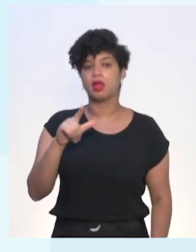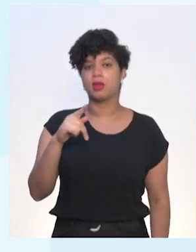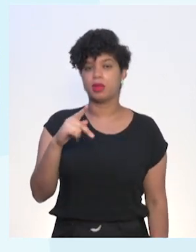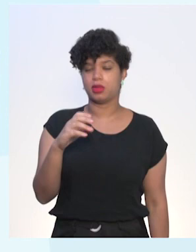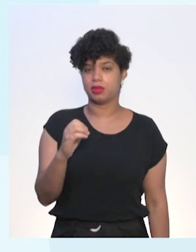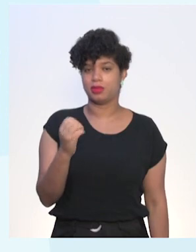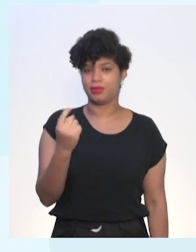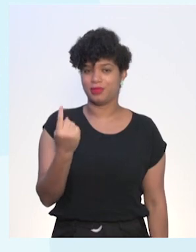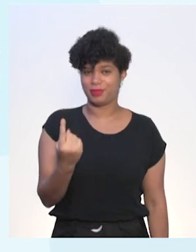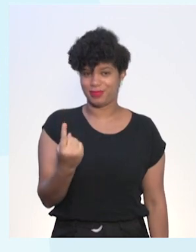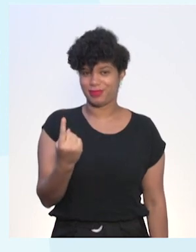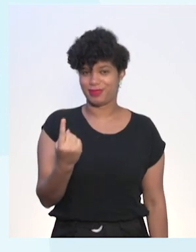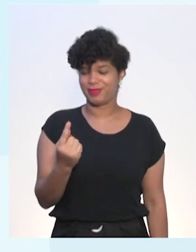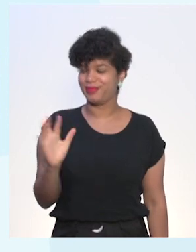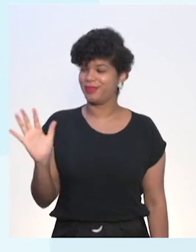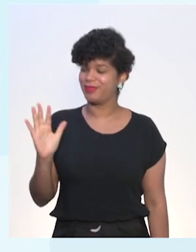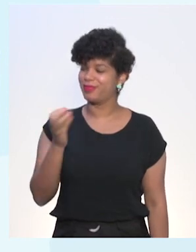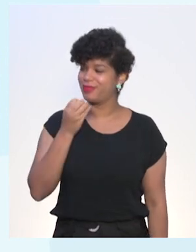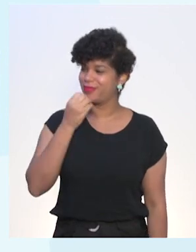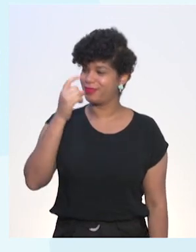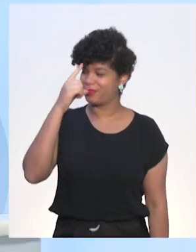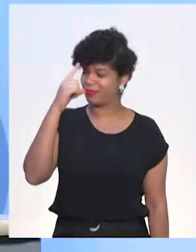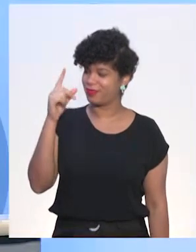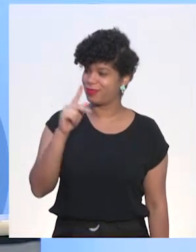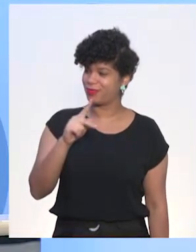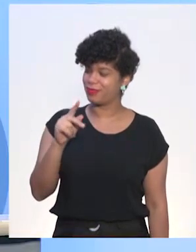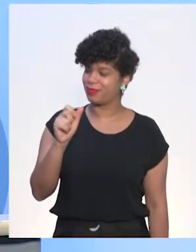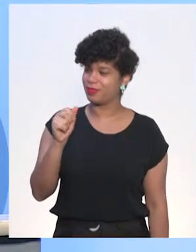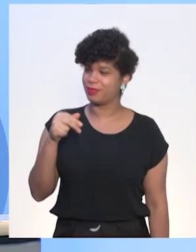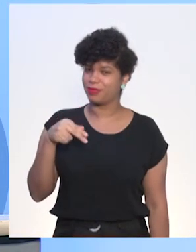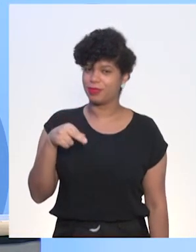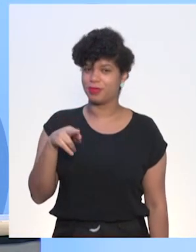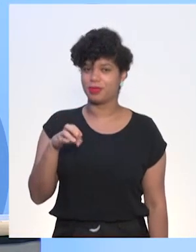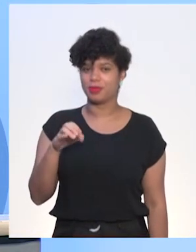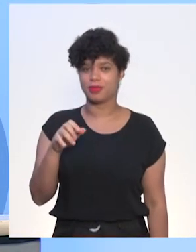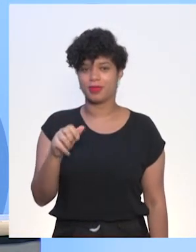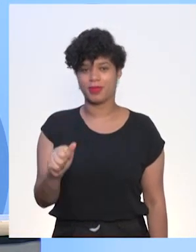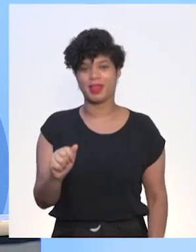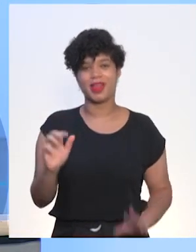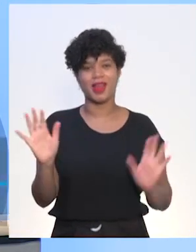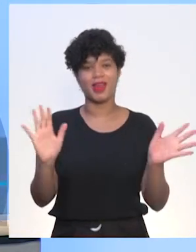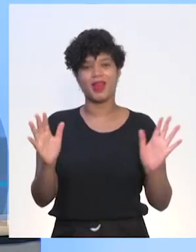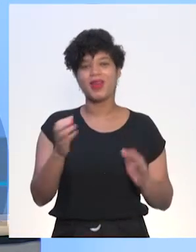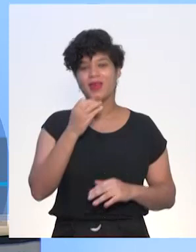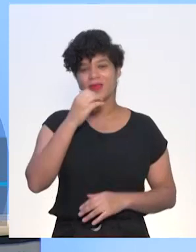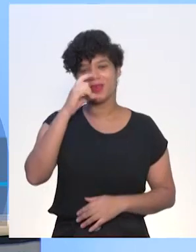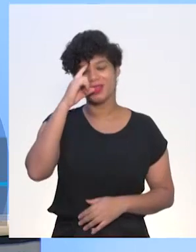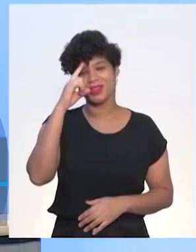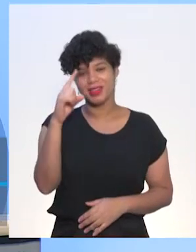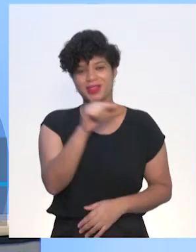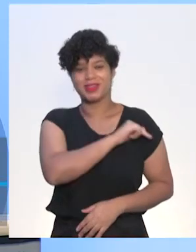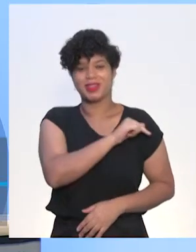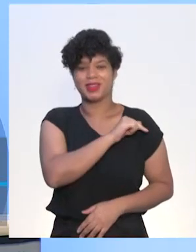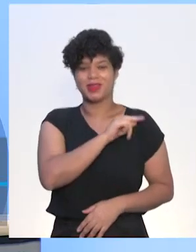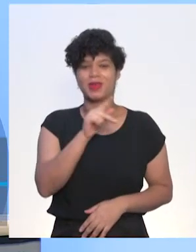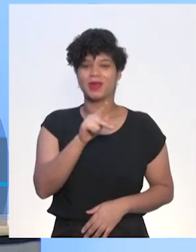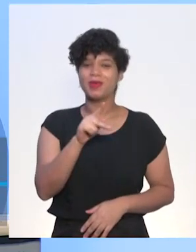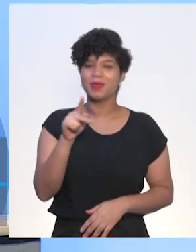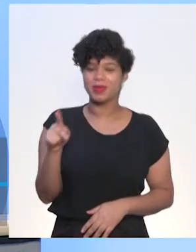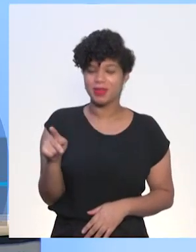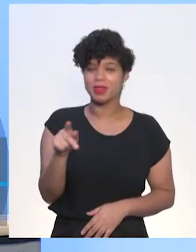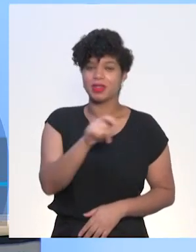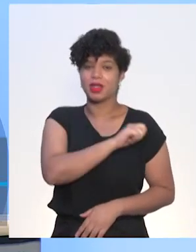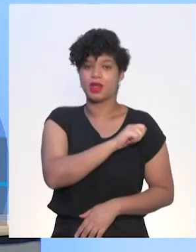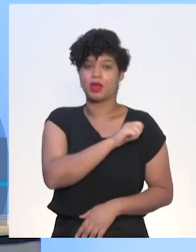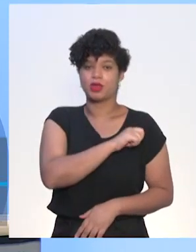lp01 Olá professora Andréia Olá tudo bom Janaína Bom dia sétimo ano Bom dia professores e alunos